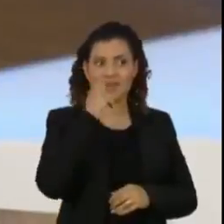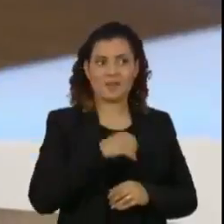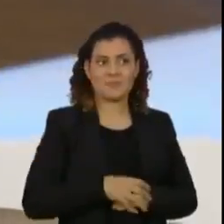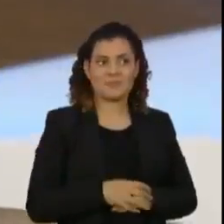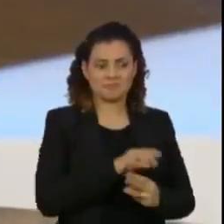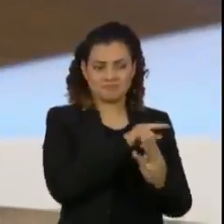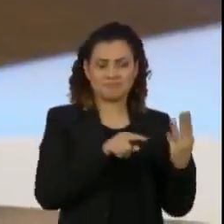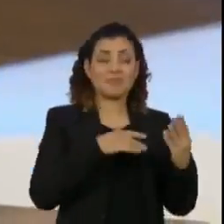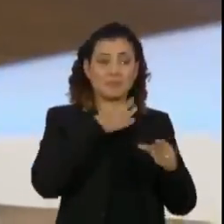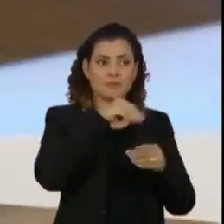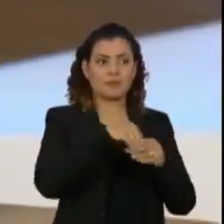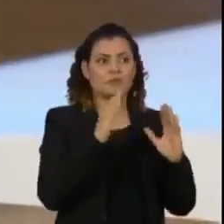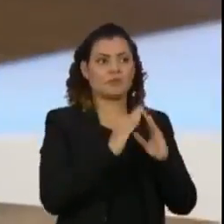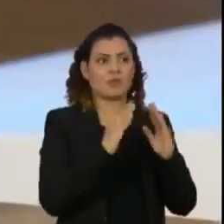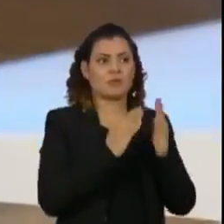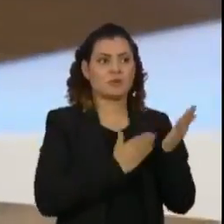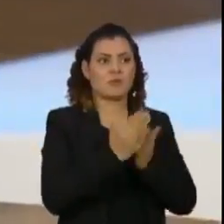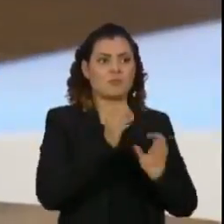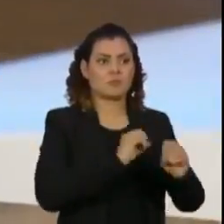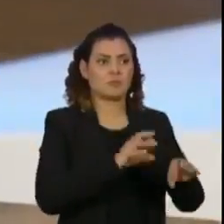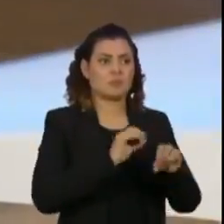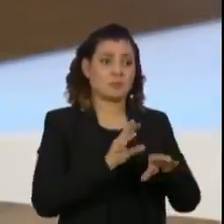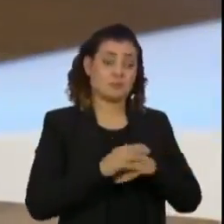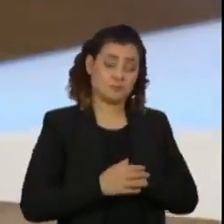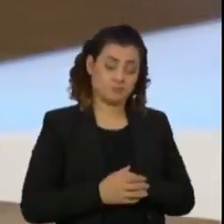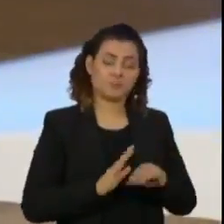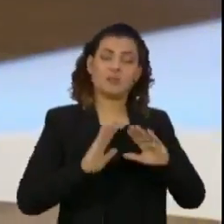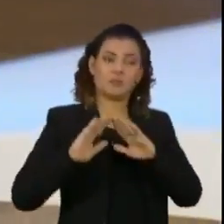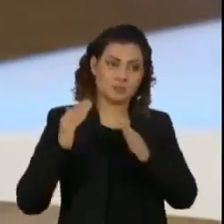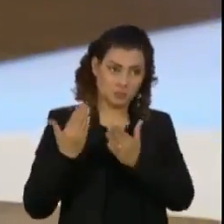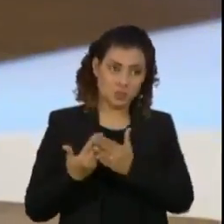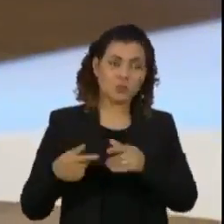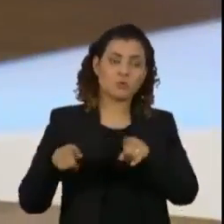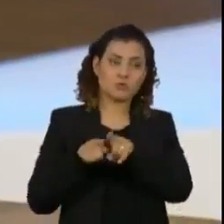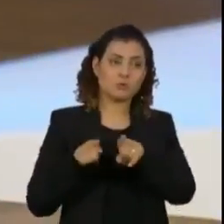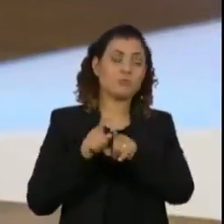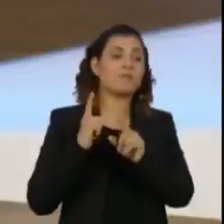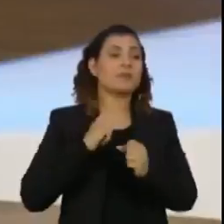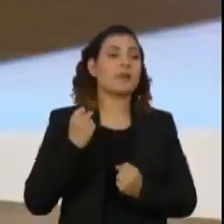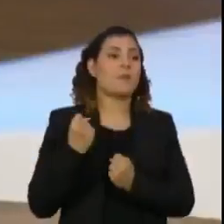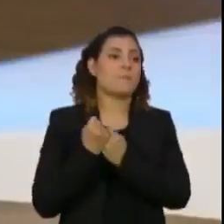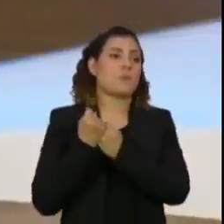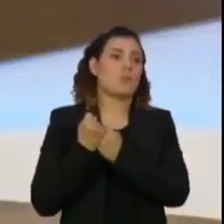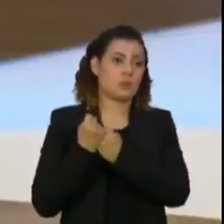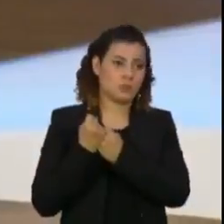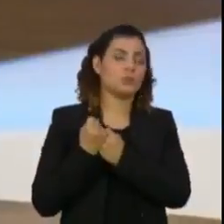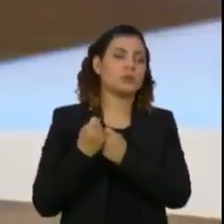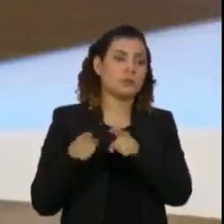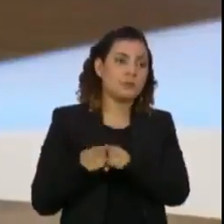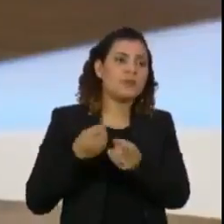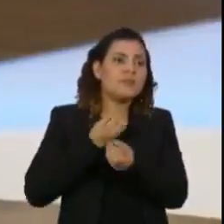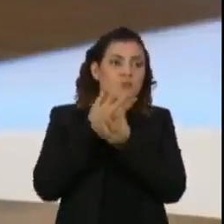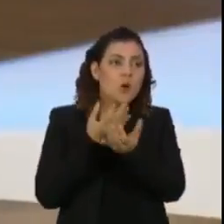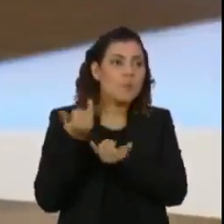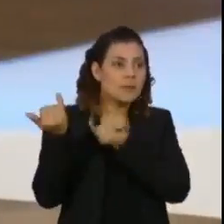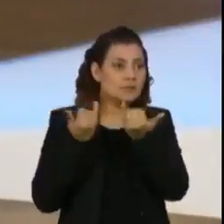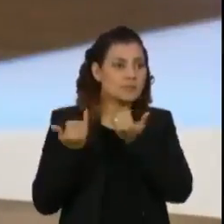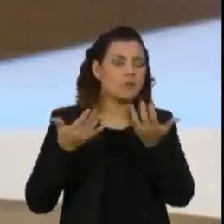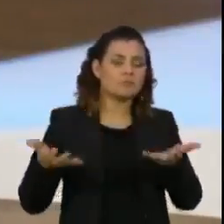disso. E é dentro de casa que a gente começa essa educação. E as escolas, elas vão trazer um subsídio maior para